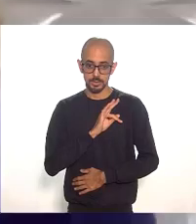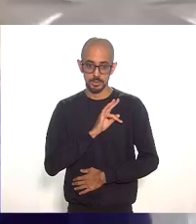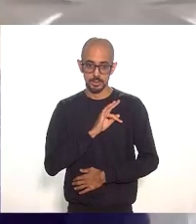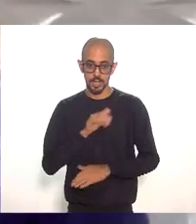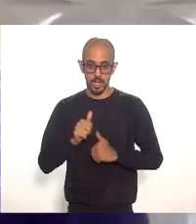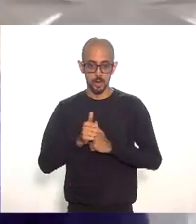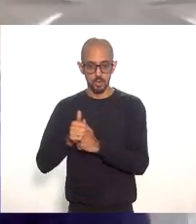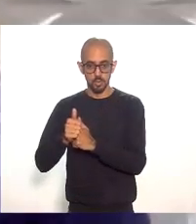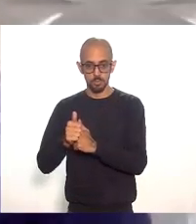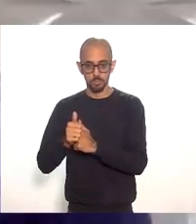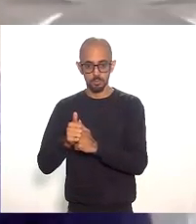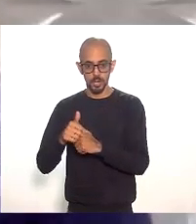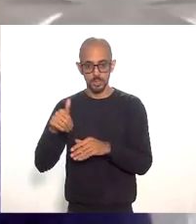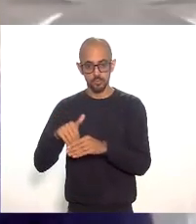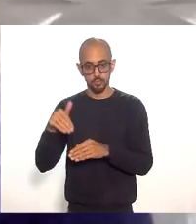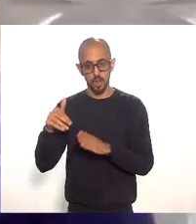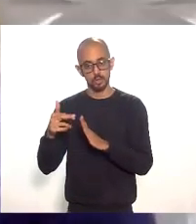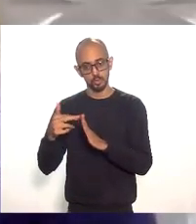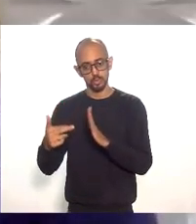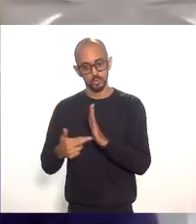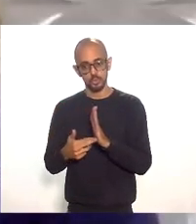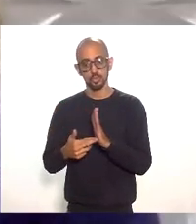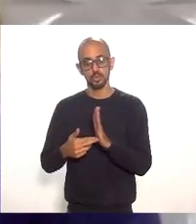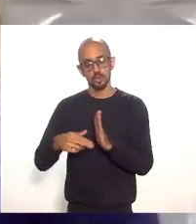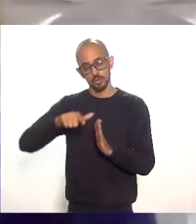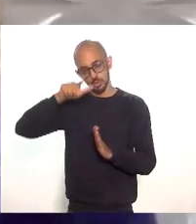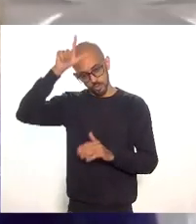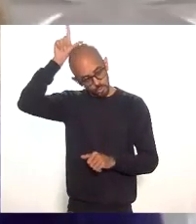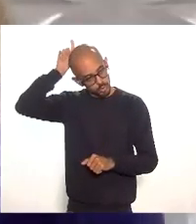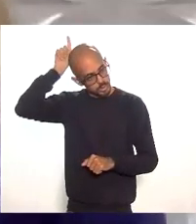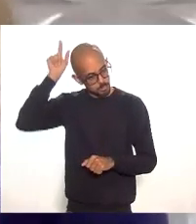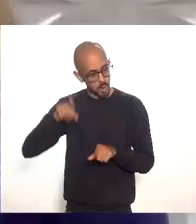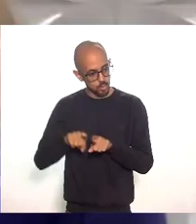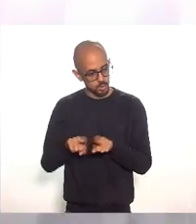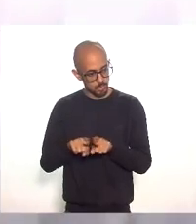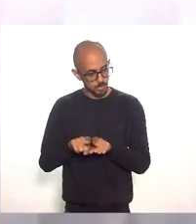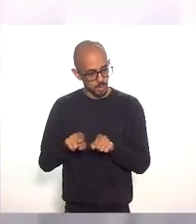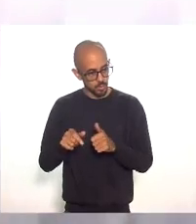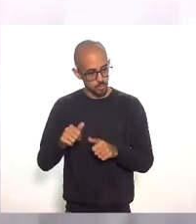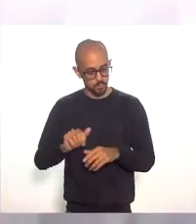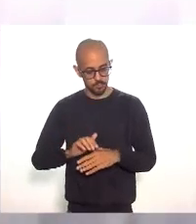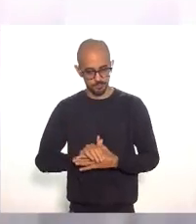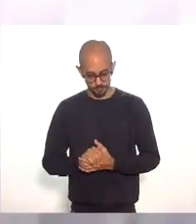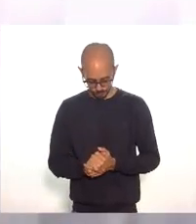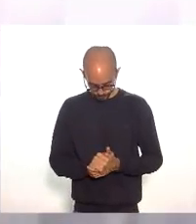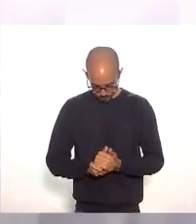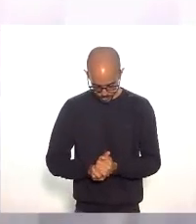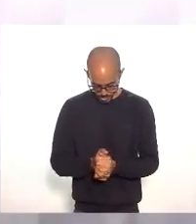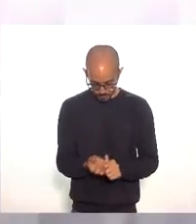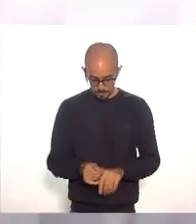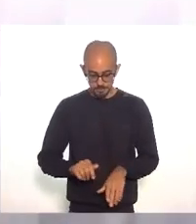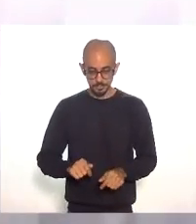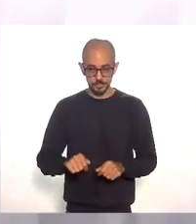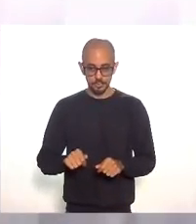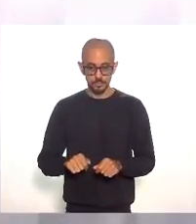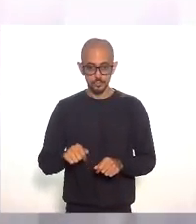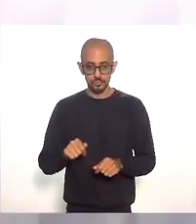Presidente, eu acompanho o voto divergente do deputado Luiz Paulo. Voto divergente, deputada Marta Rocha. Deputado Chico